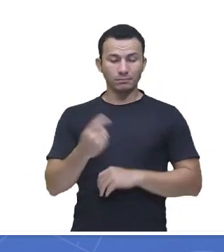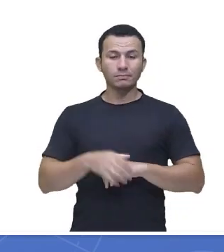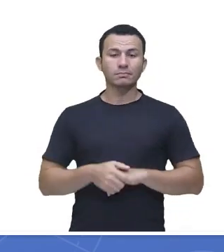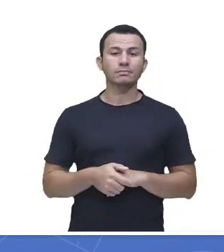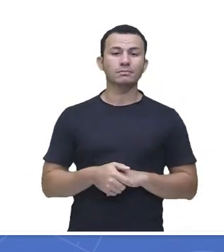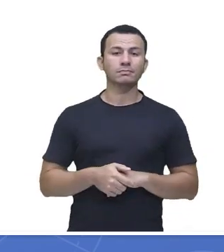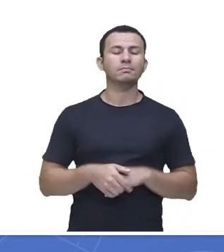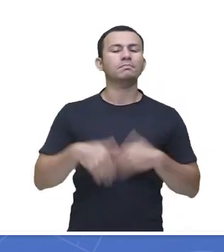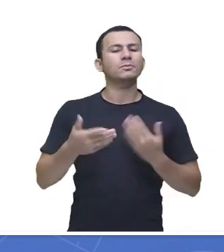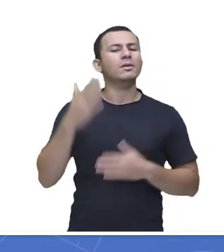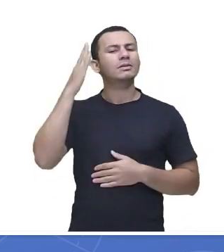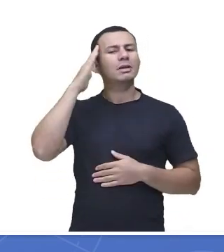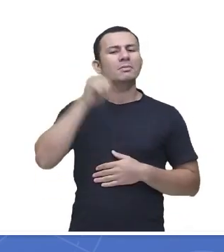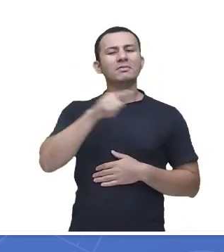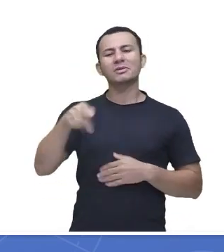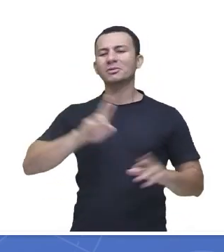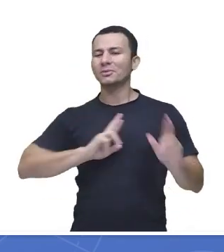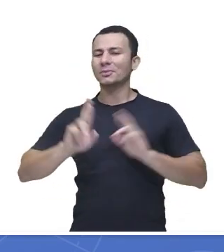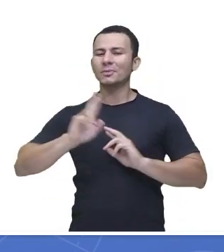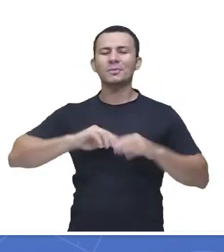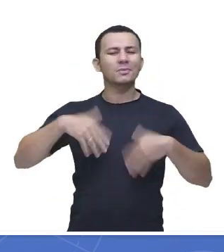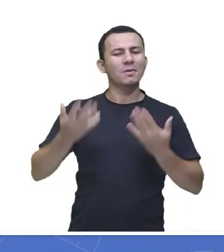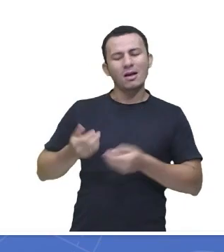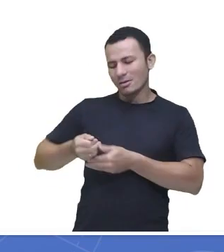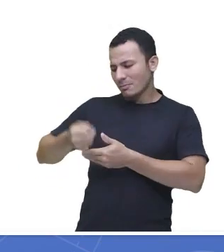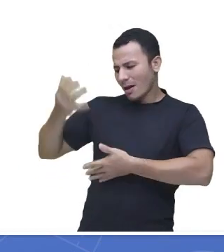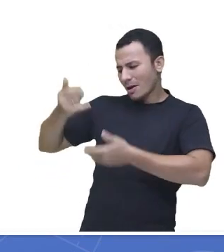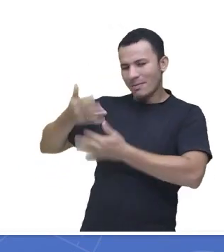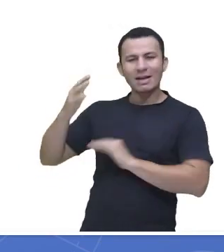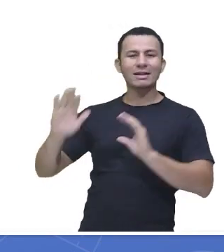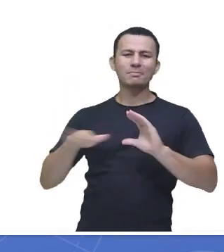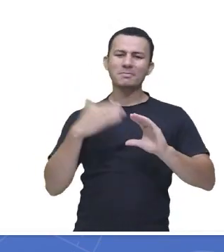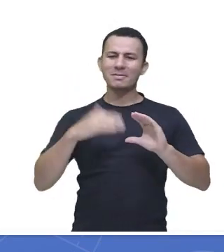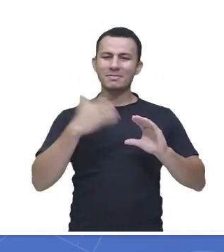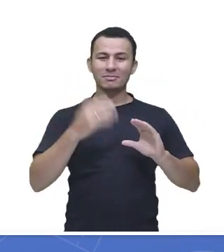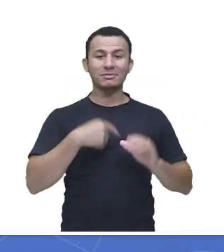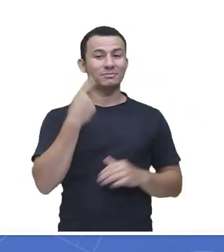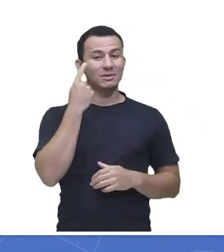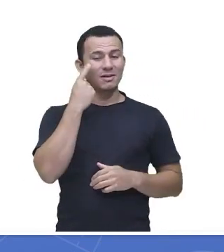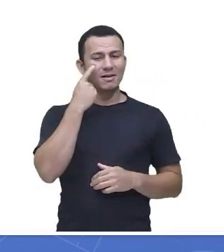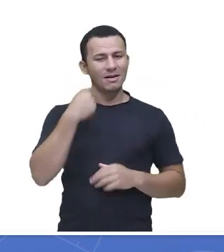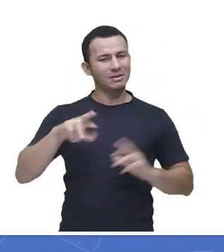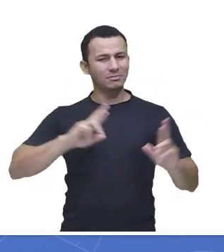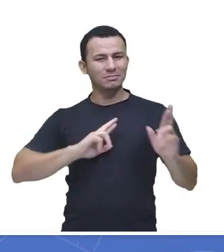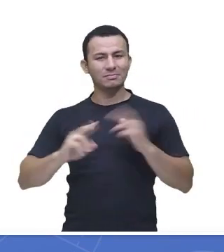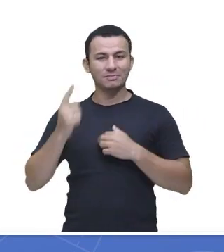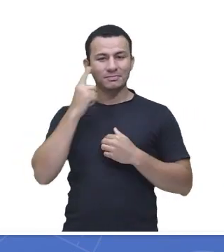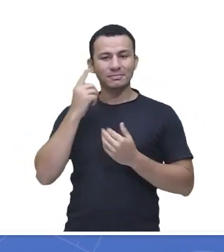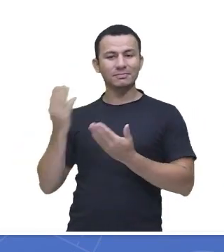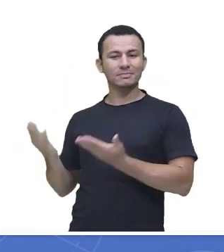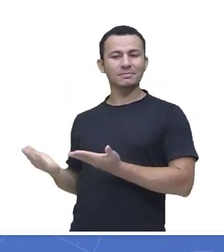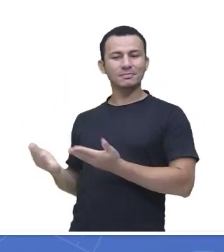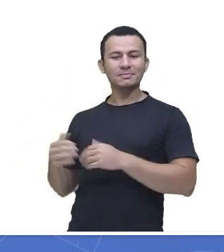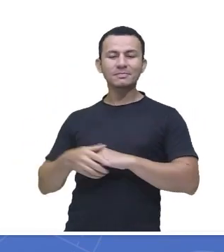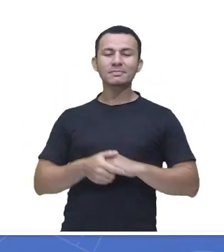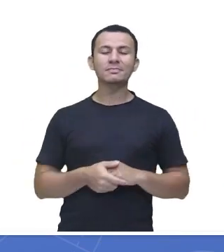ver o que vocês estão compartilhando conosco lá no nosso chat. Vamos observar as respostas que vocês estão trazendo para nós.